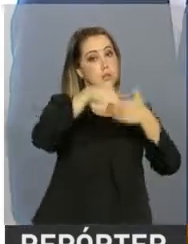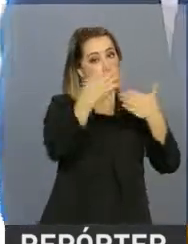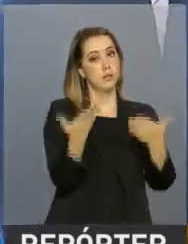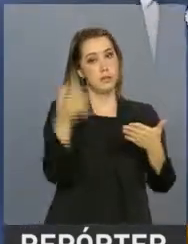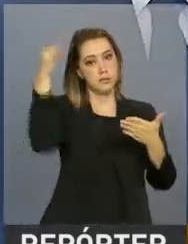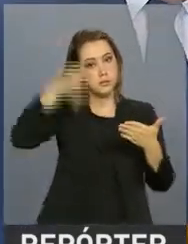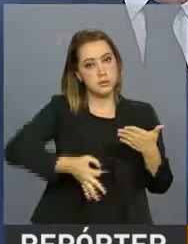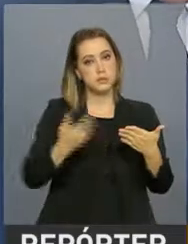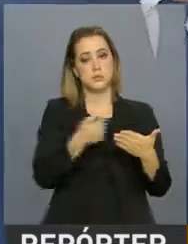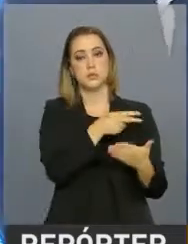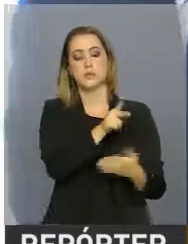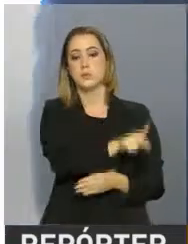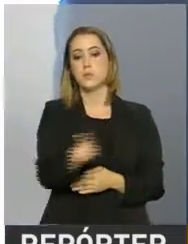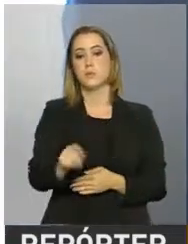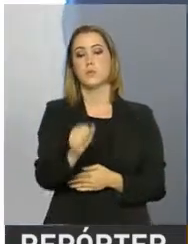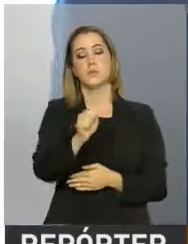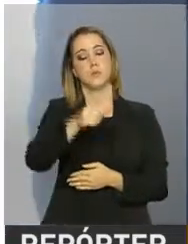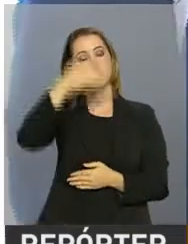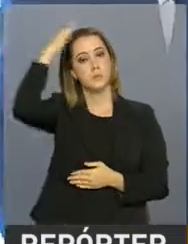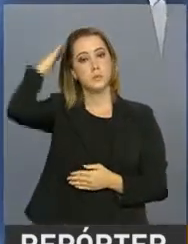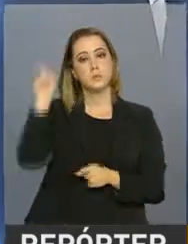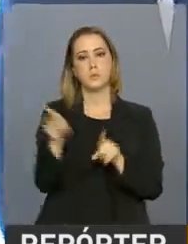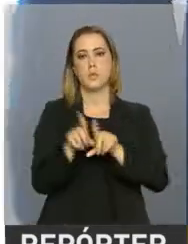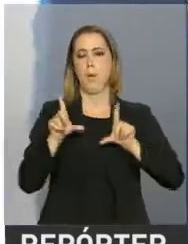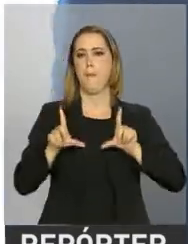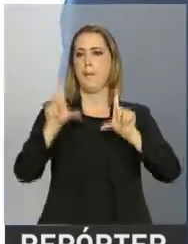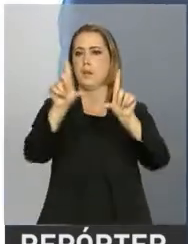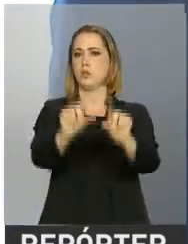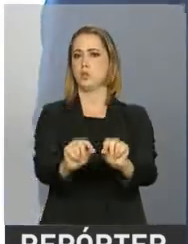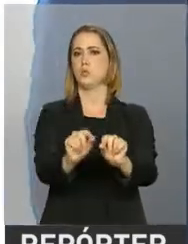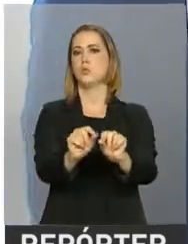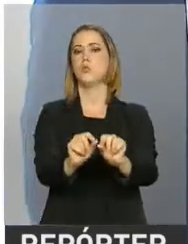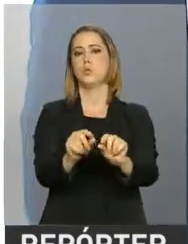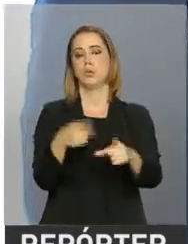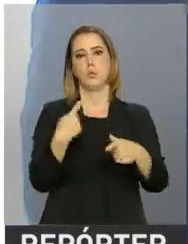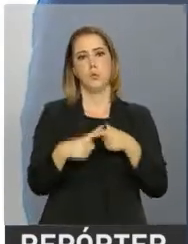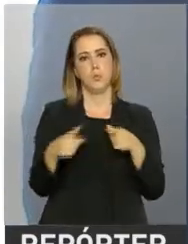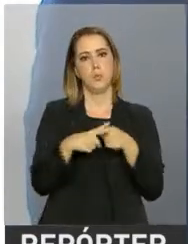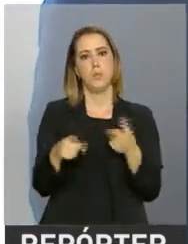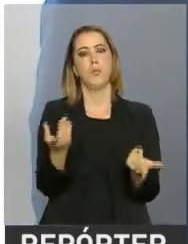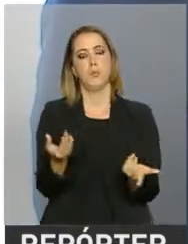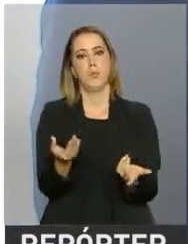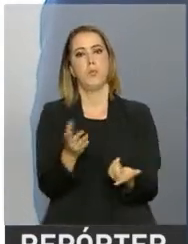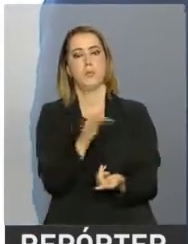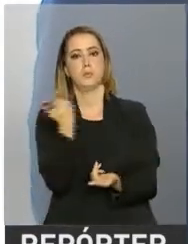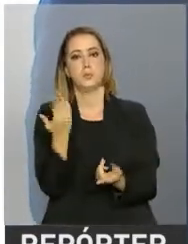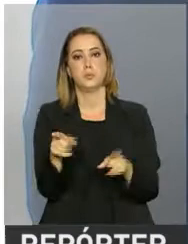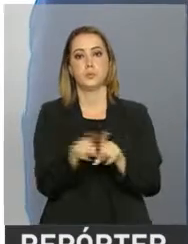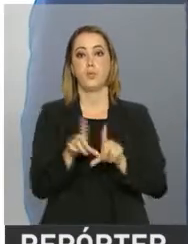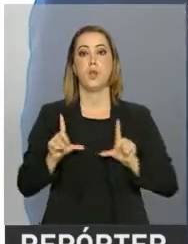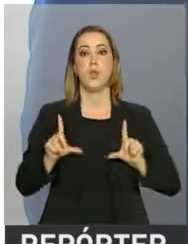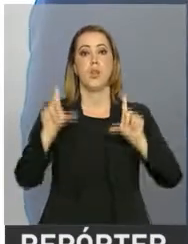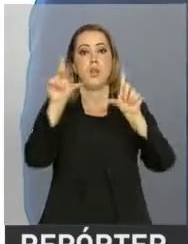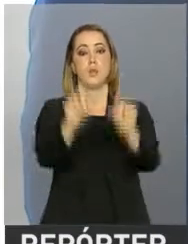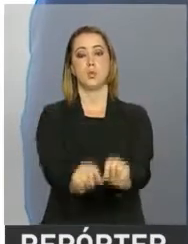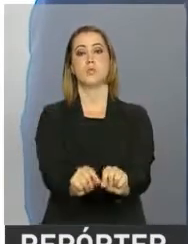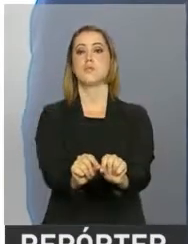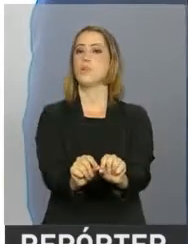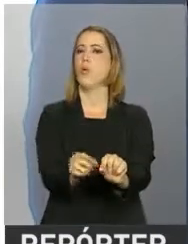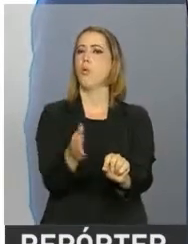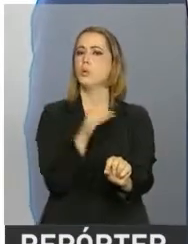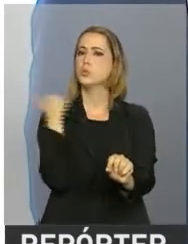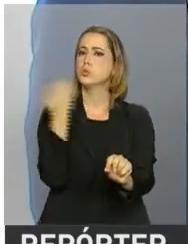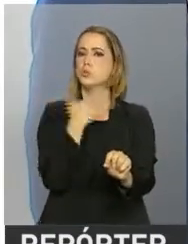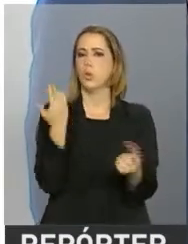determinação do presidente é para a redução de vidas. Essa operação visa a redução de mortes, né, para